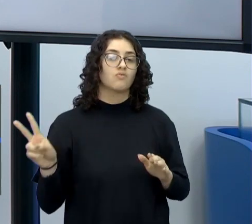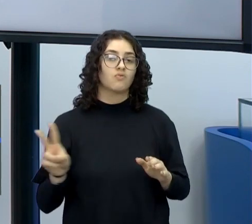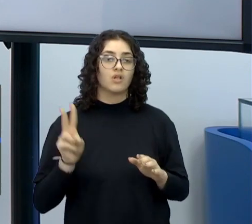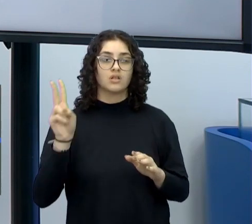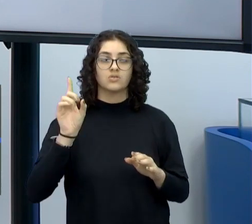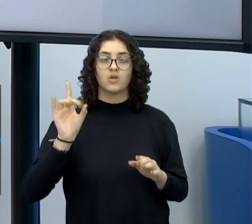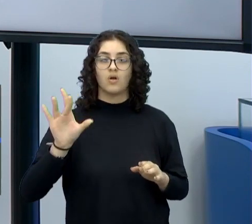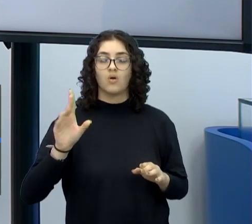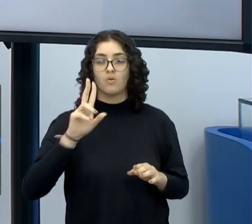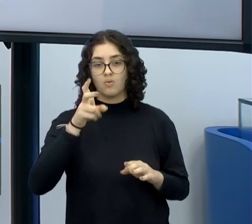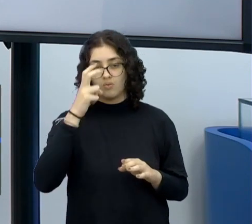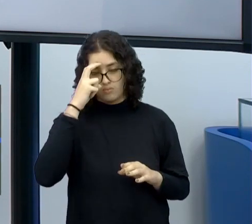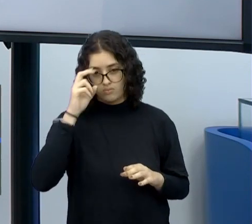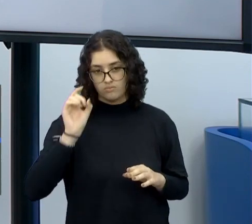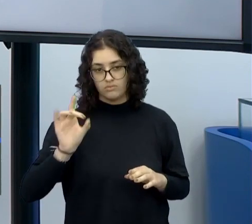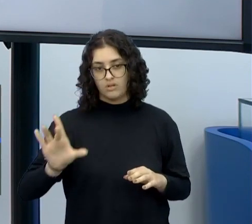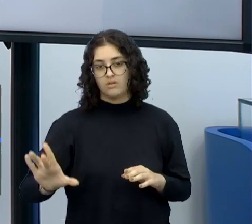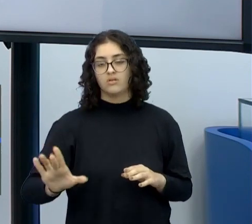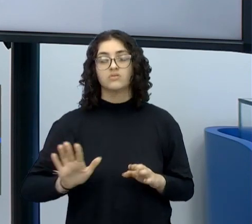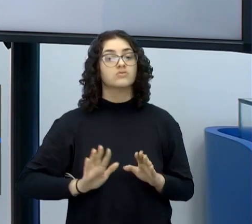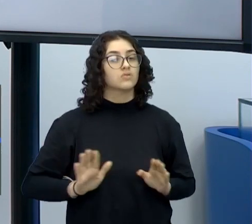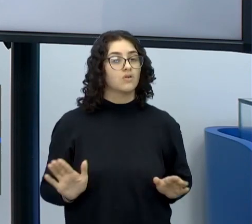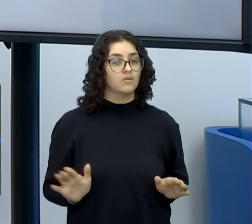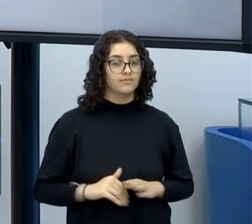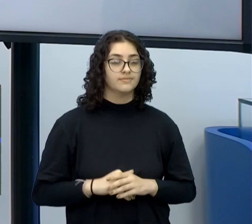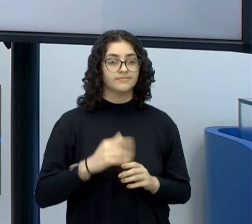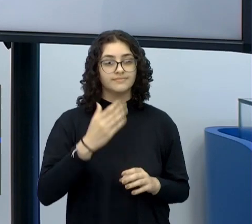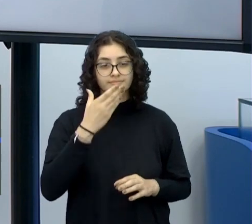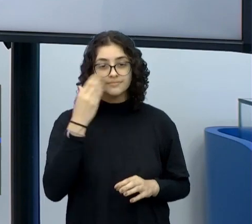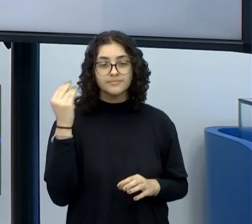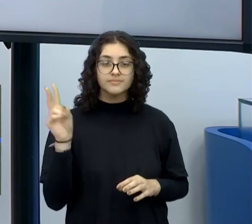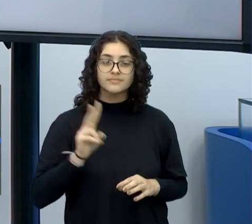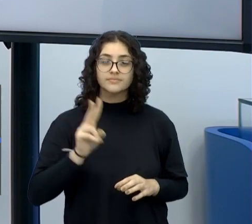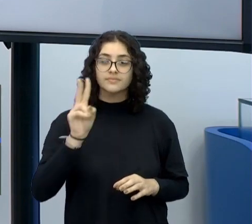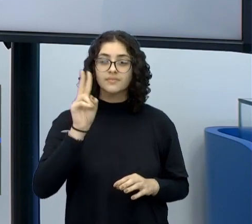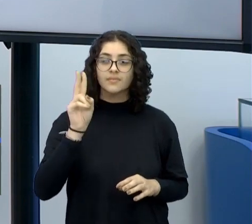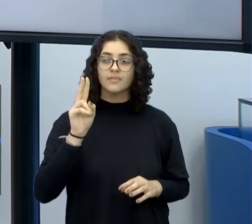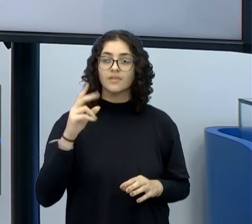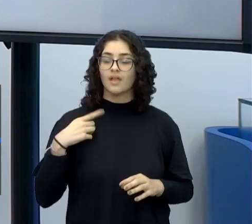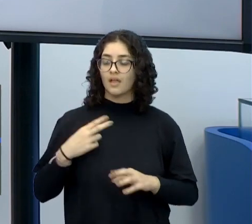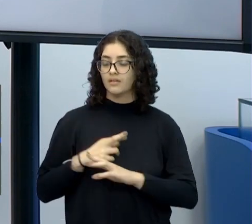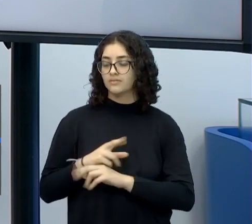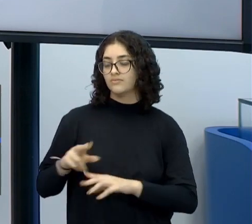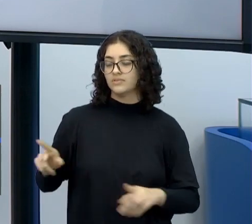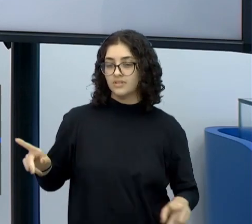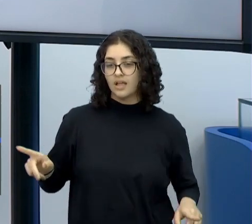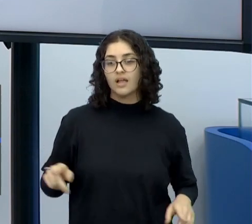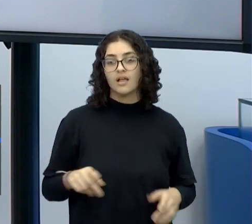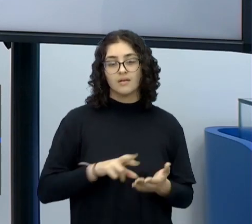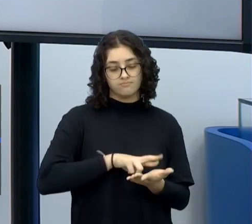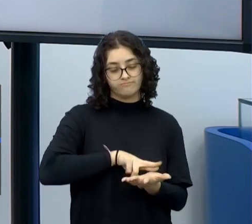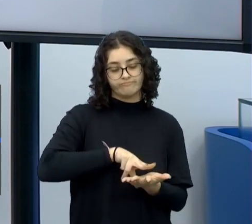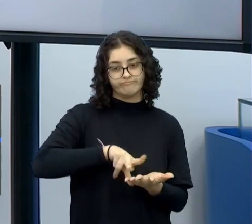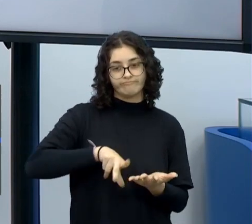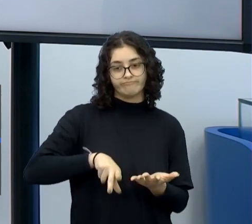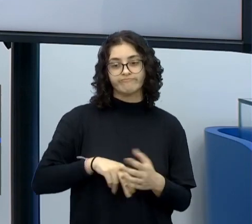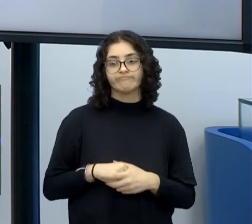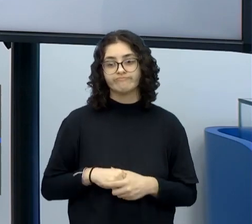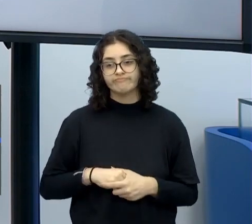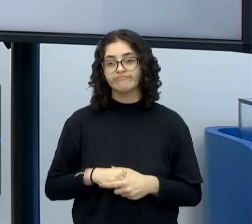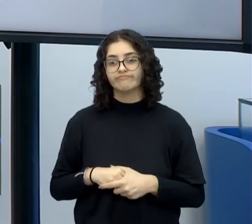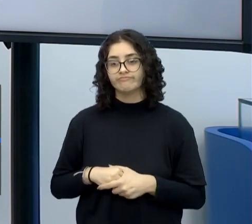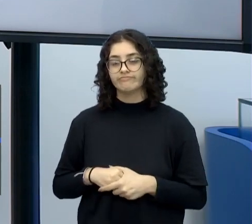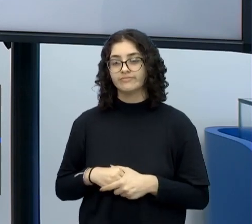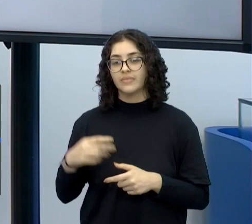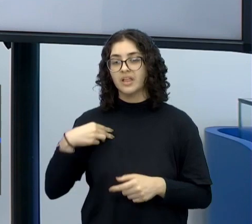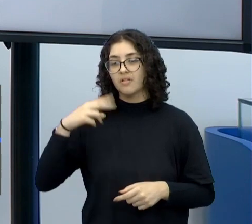uma cultura, um tipo de legado e esquece de valorizar a diversidade, essa pluralidade. Sim,